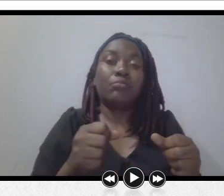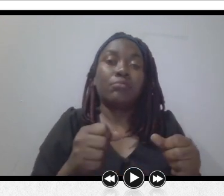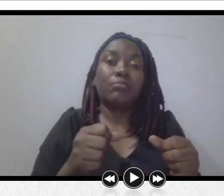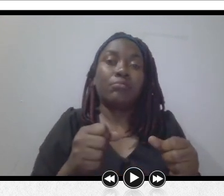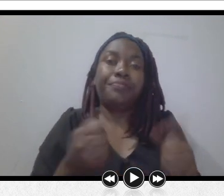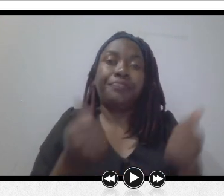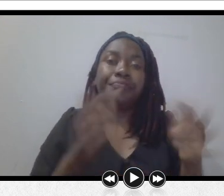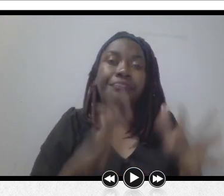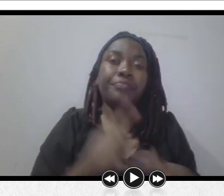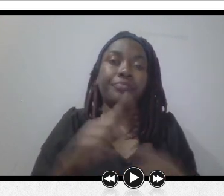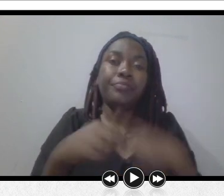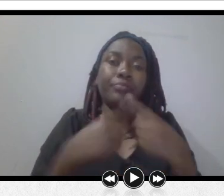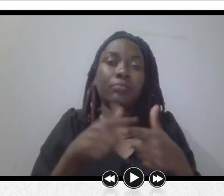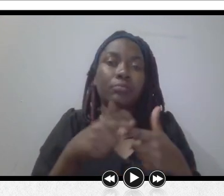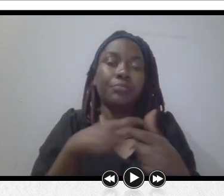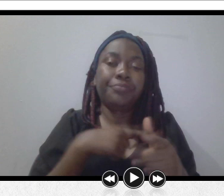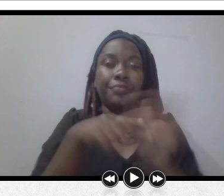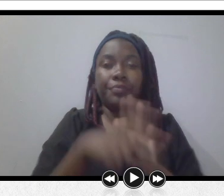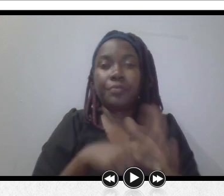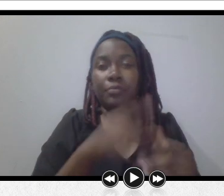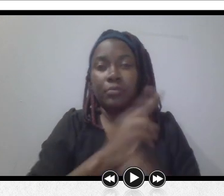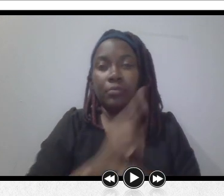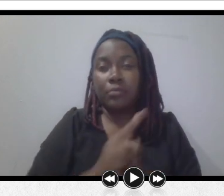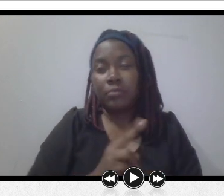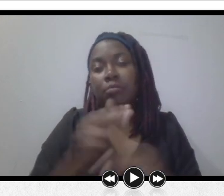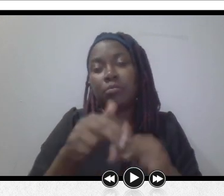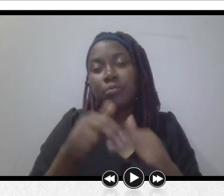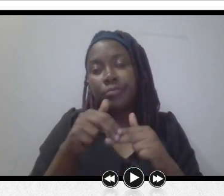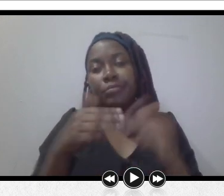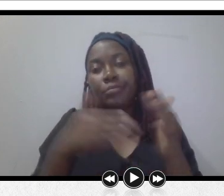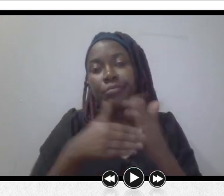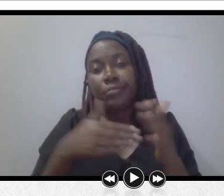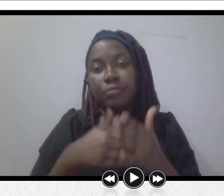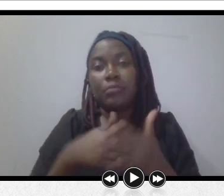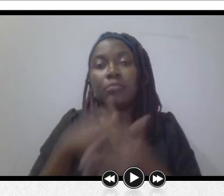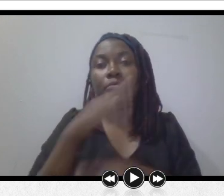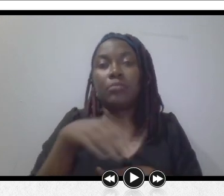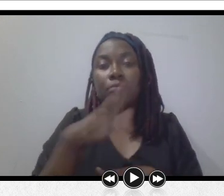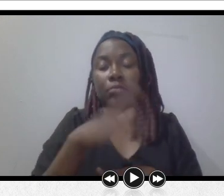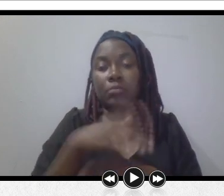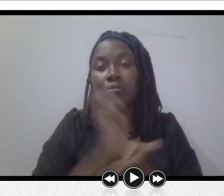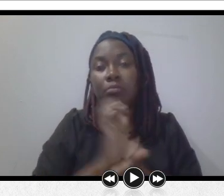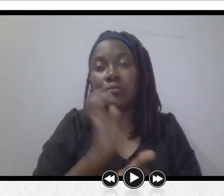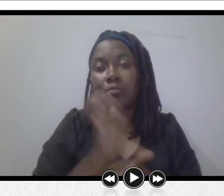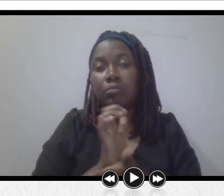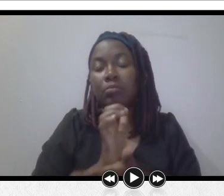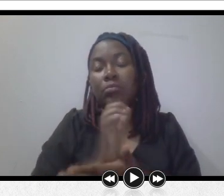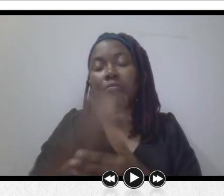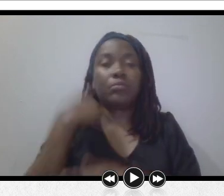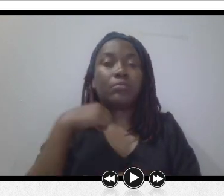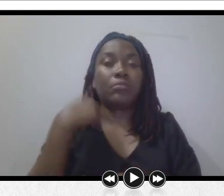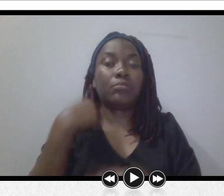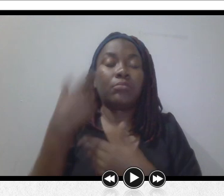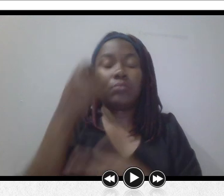nós tivemos com a fiscalização, né, decorrente de barragens lá no estado de Minas Gerais. Então, aqui a ideia